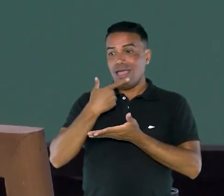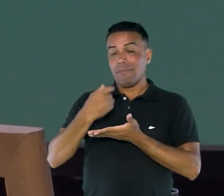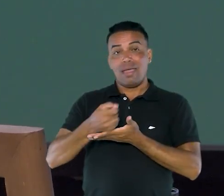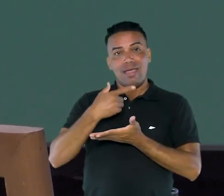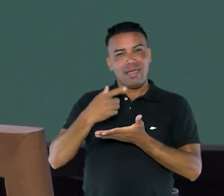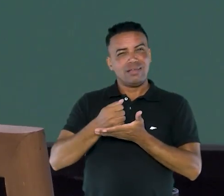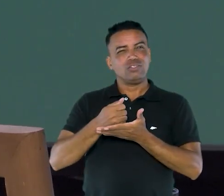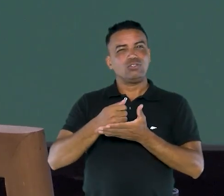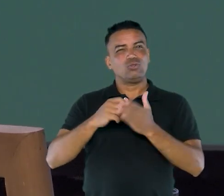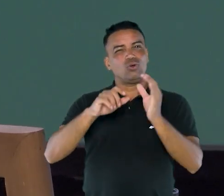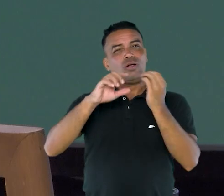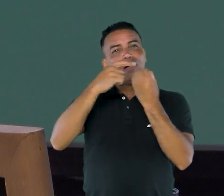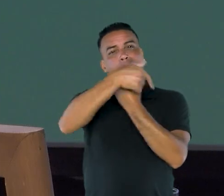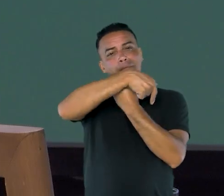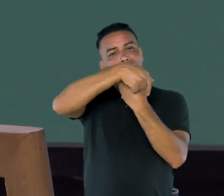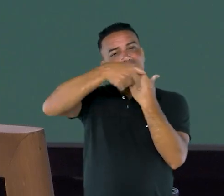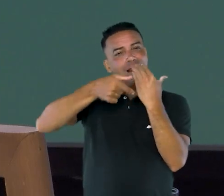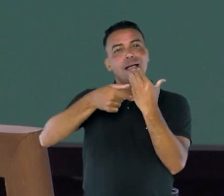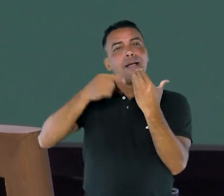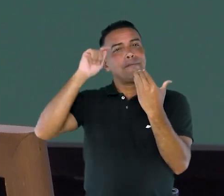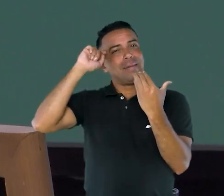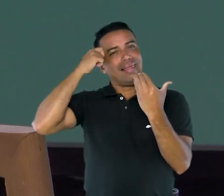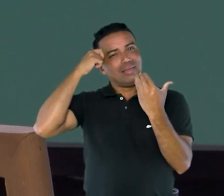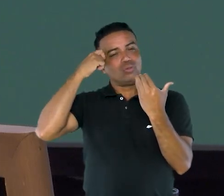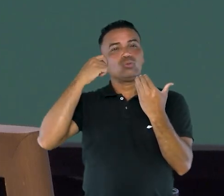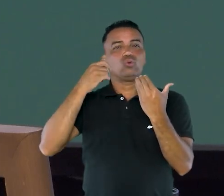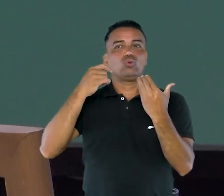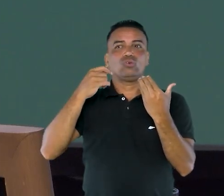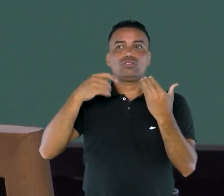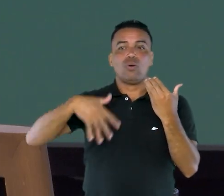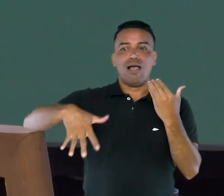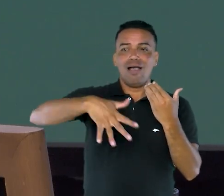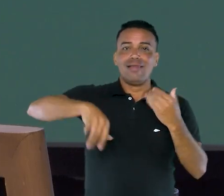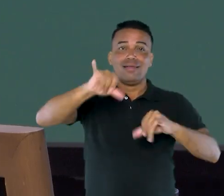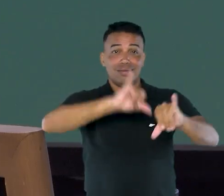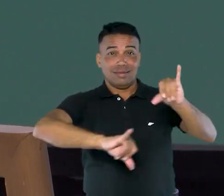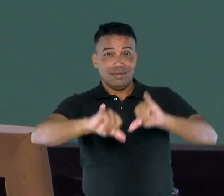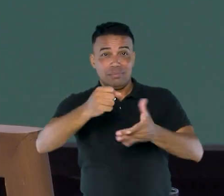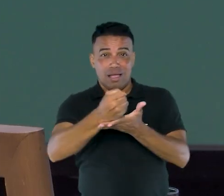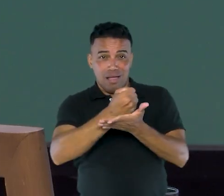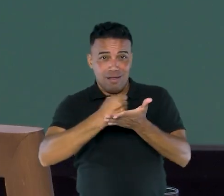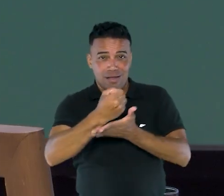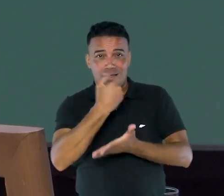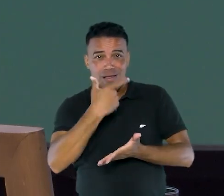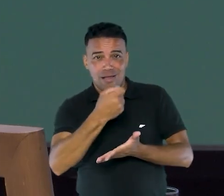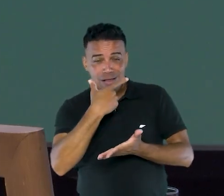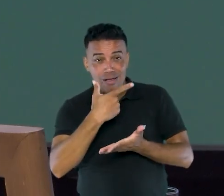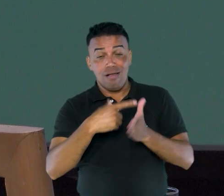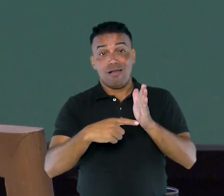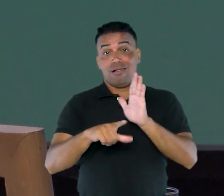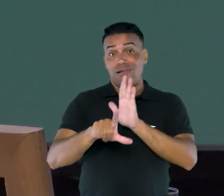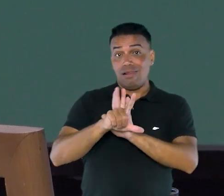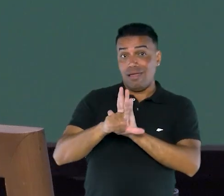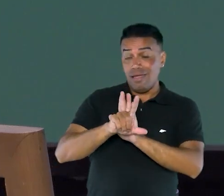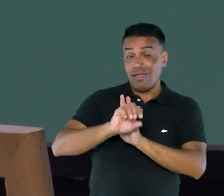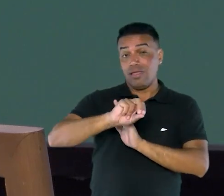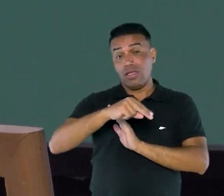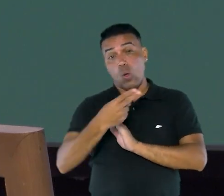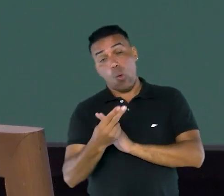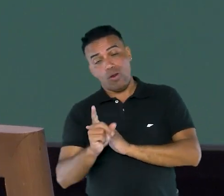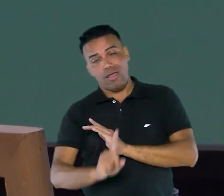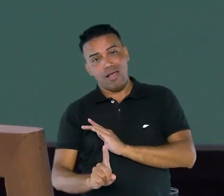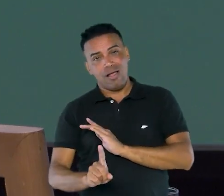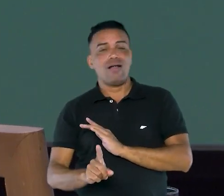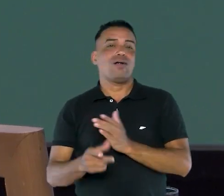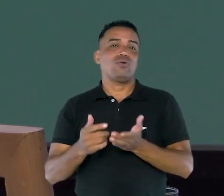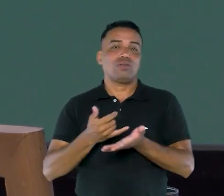tarja preta e de toda a indústria química, legal e ilegal, né? Aí você vai MD,